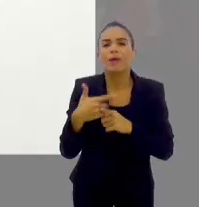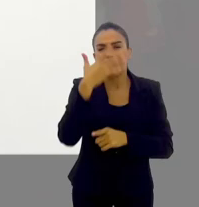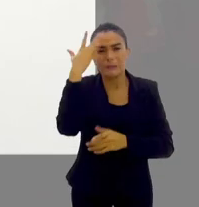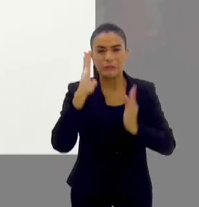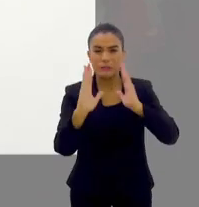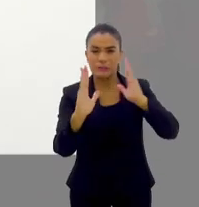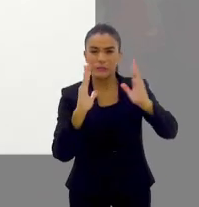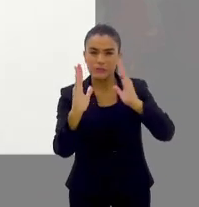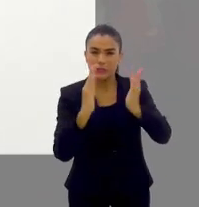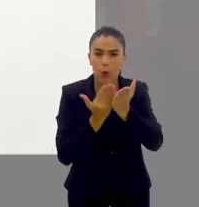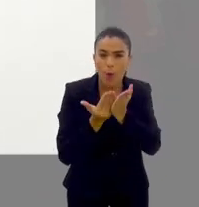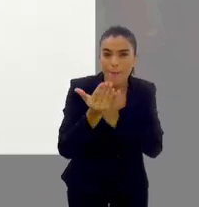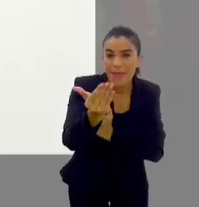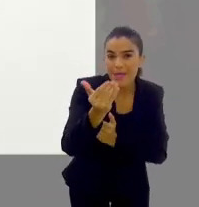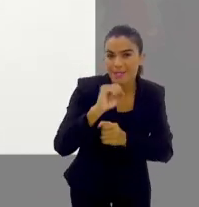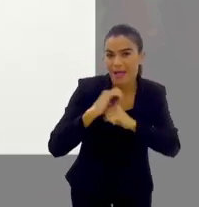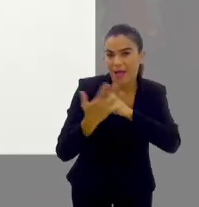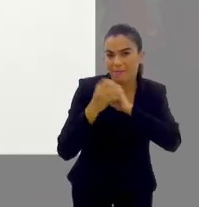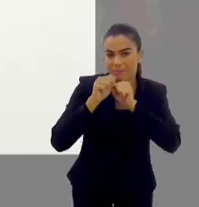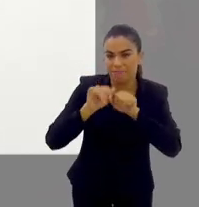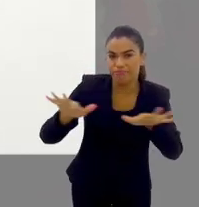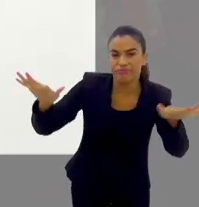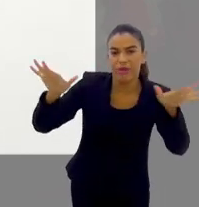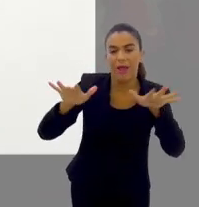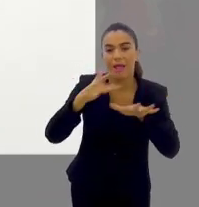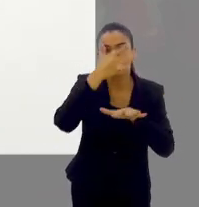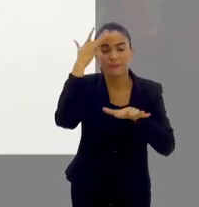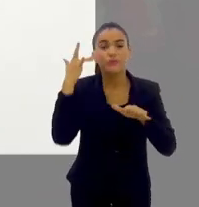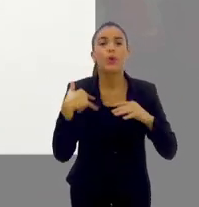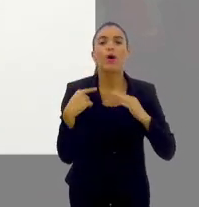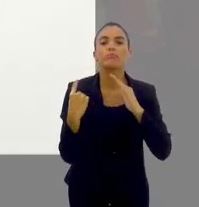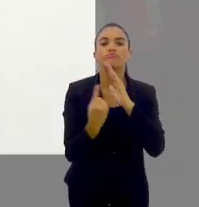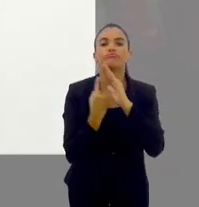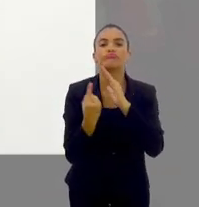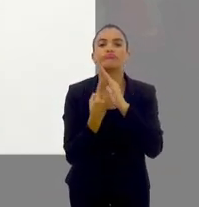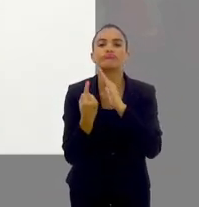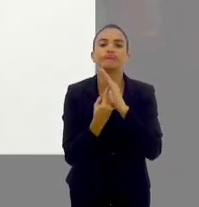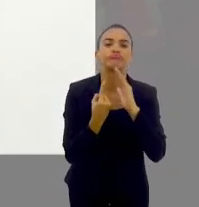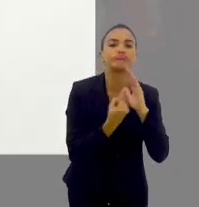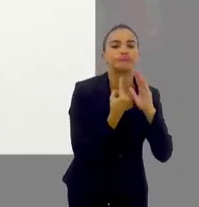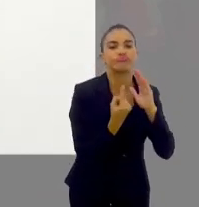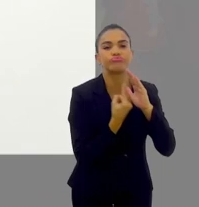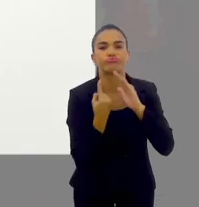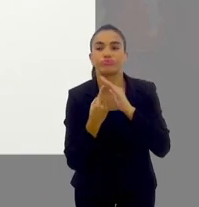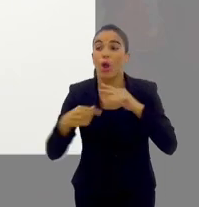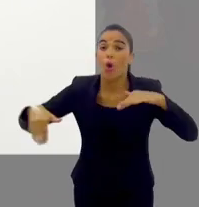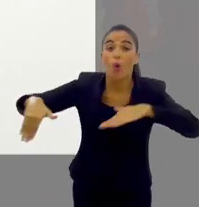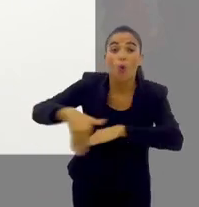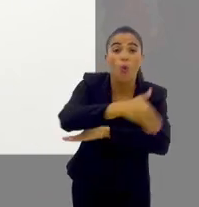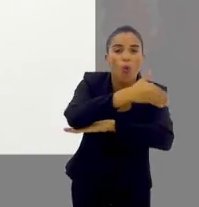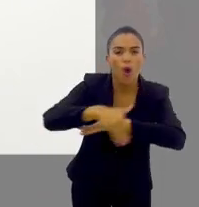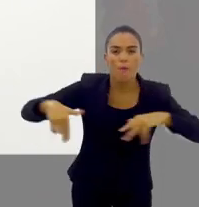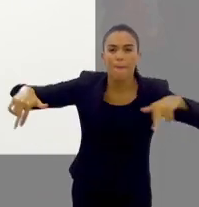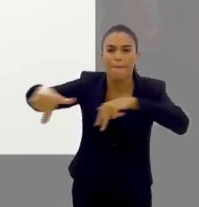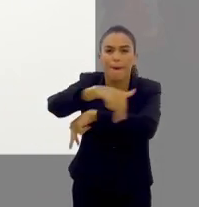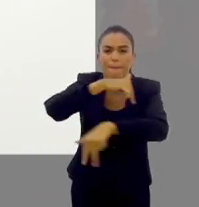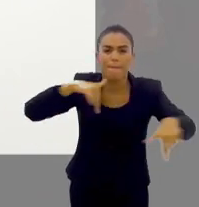mais, principalmente no início da pandemia, mais restritas em casa, né? A circulação de pessoas na